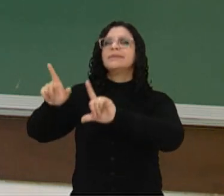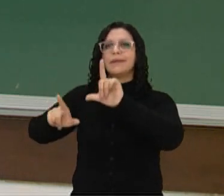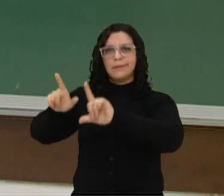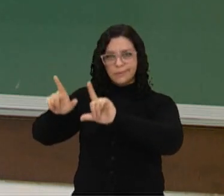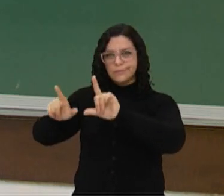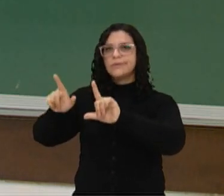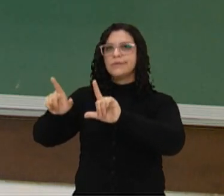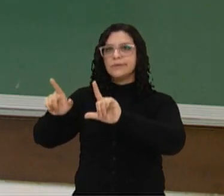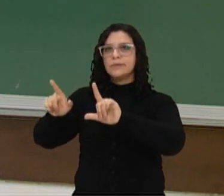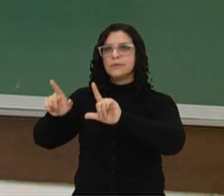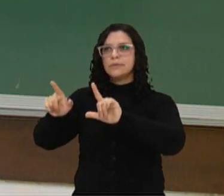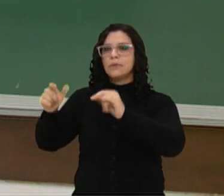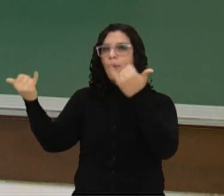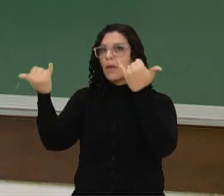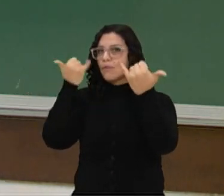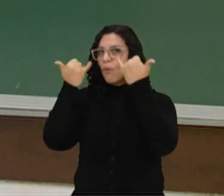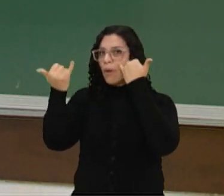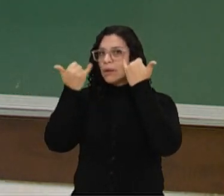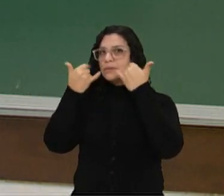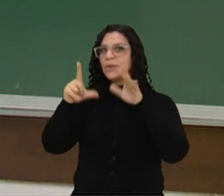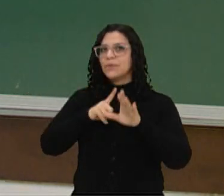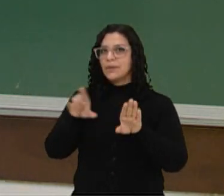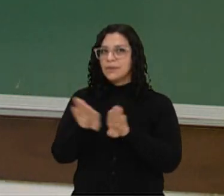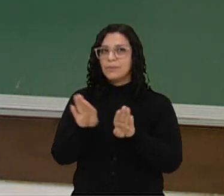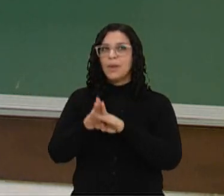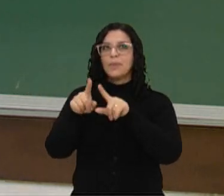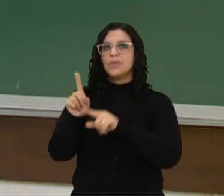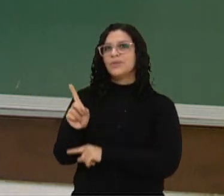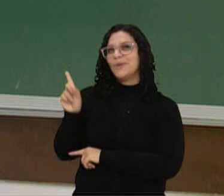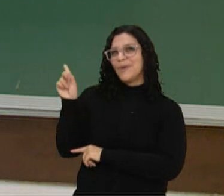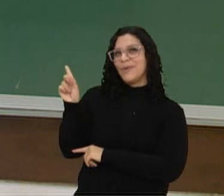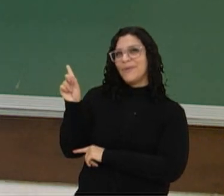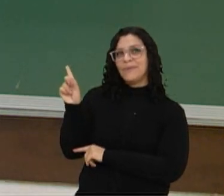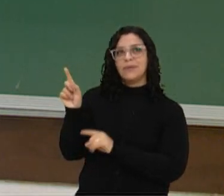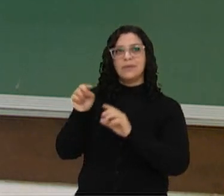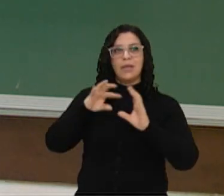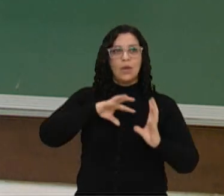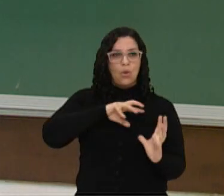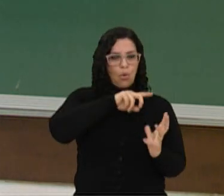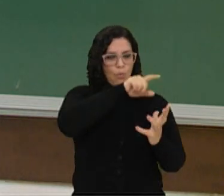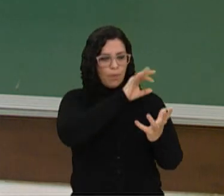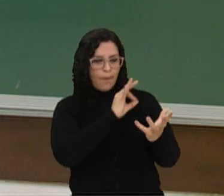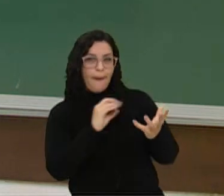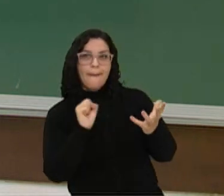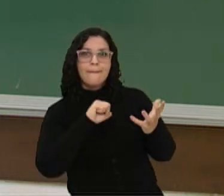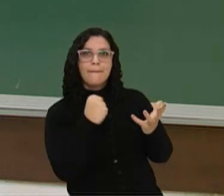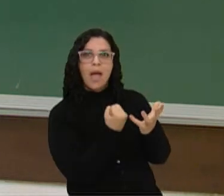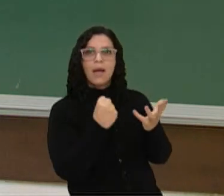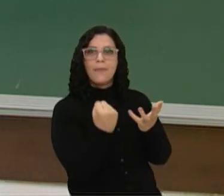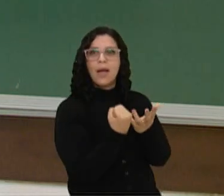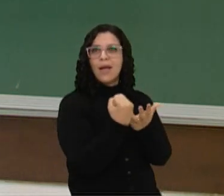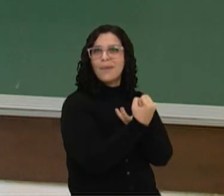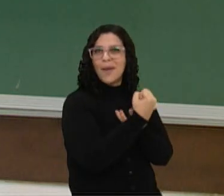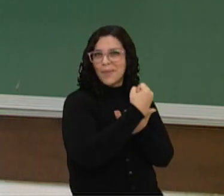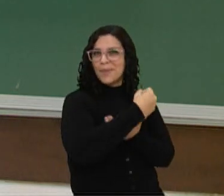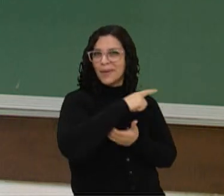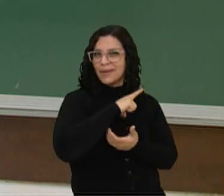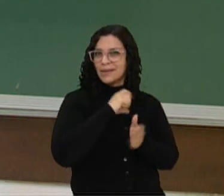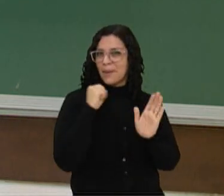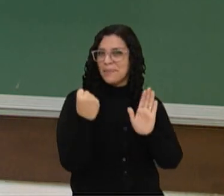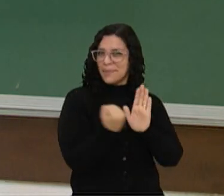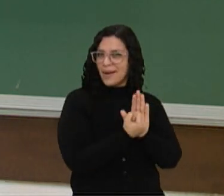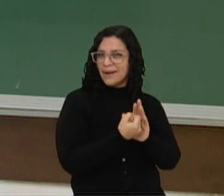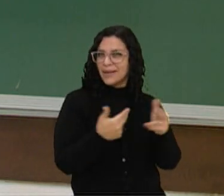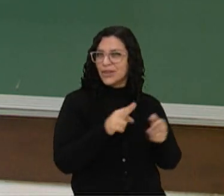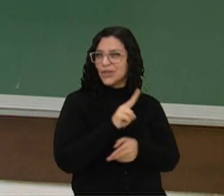das propagandas, né? Por isso eu trouxe a imagem ali que trata do quê? Trata das marcas. Então, tudo isso